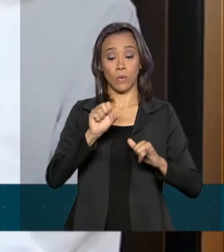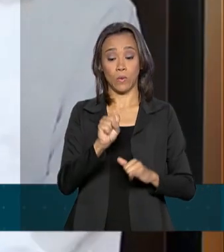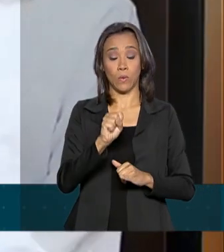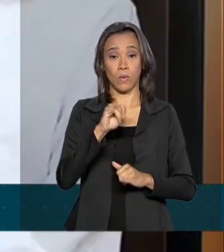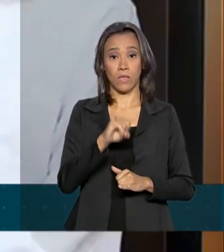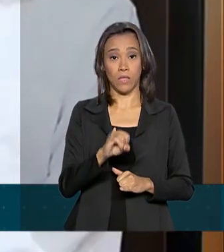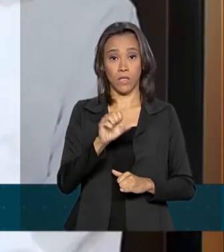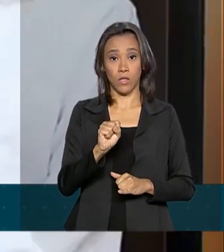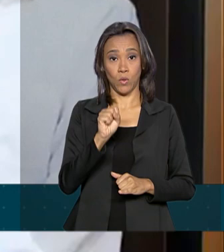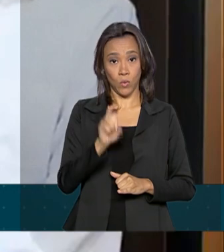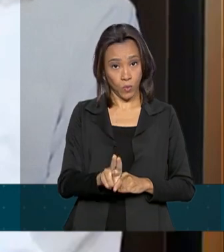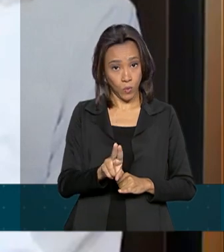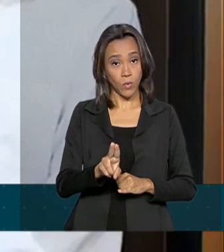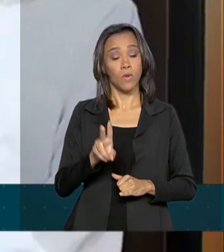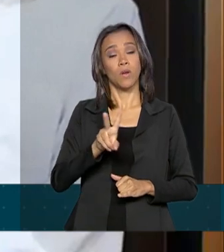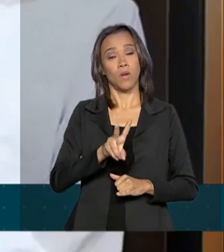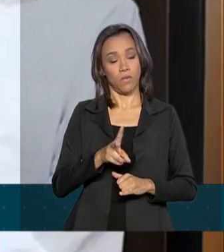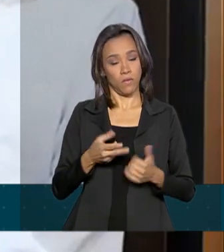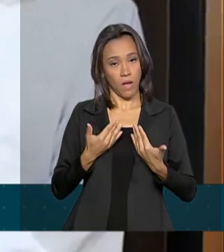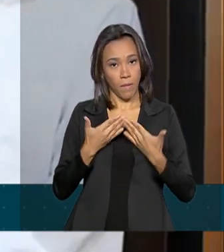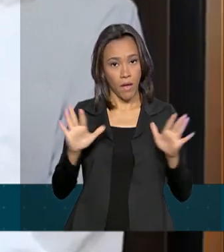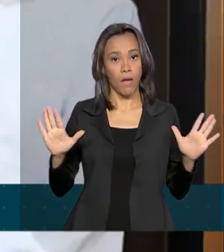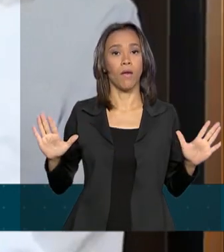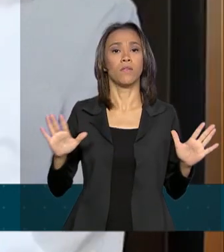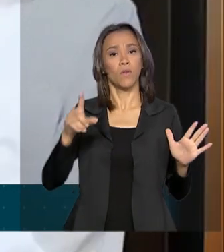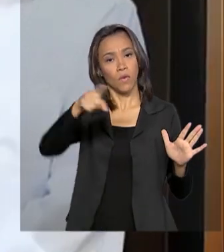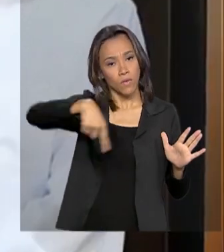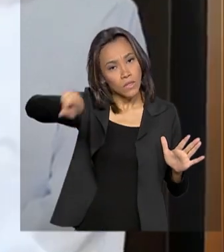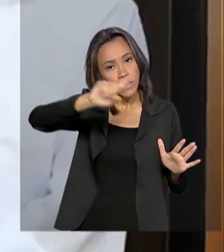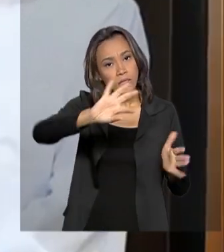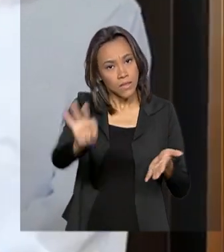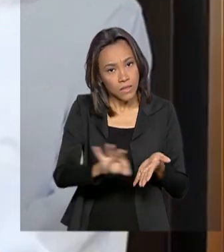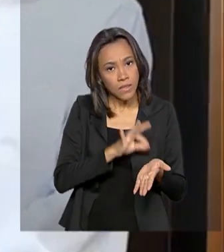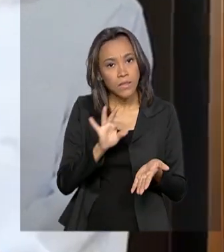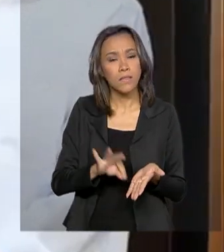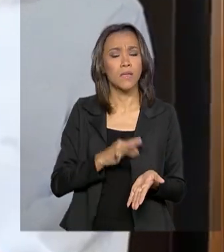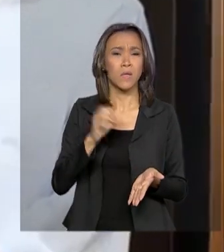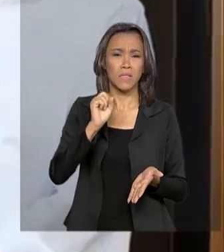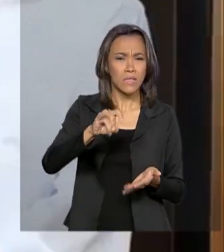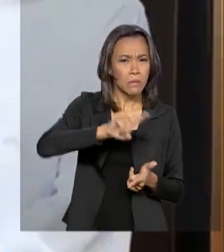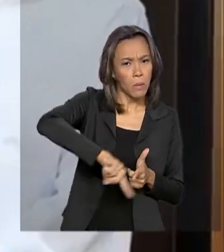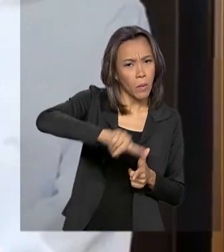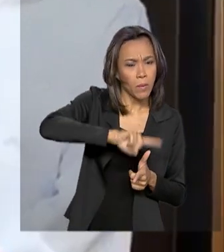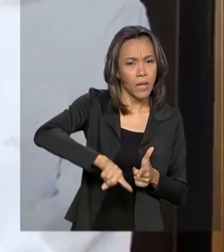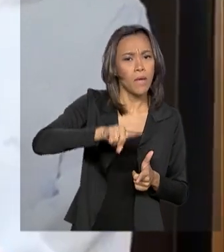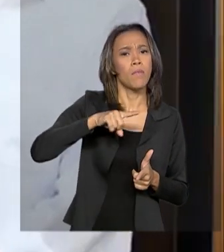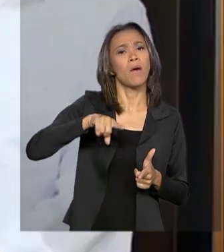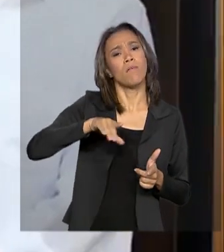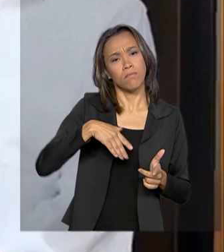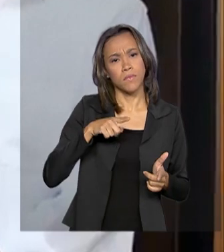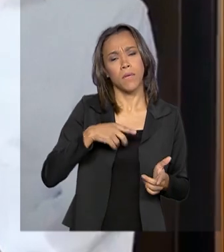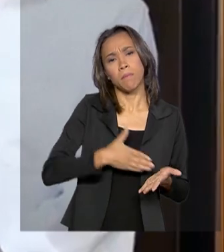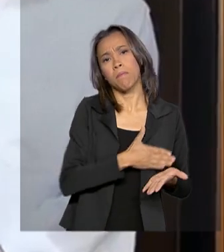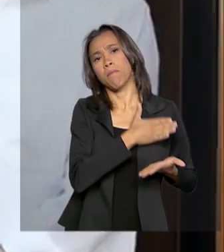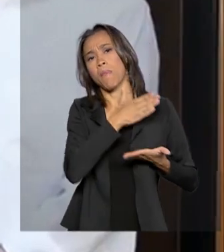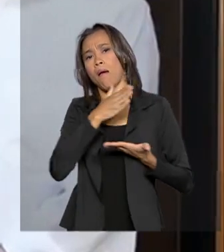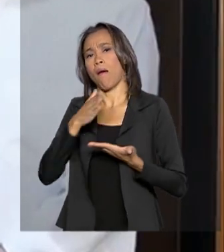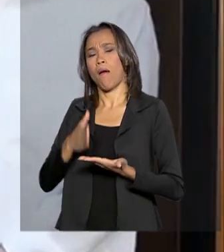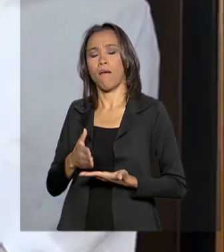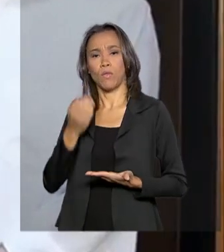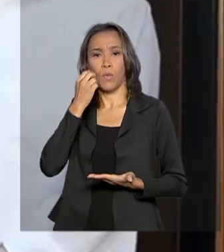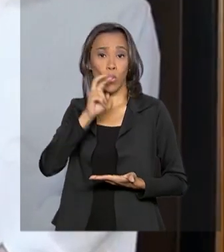que era previsto faça a inscrição e para quem tiver qualquer problema a gente está estendendo em mães dois dias aí